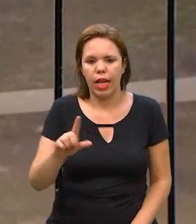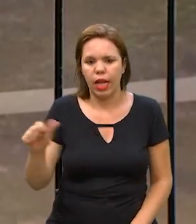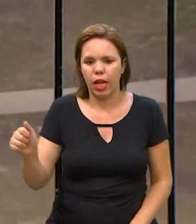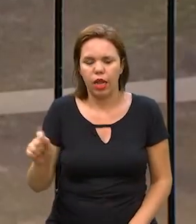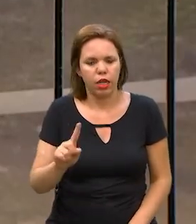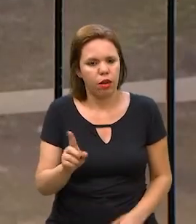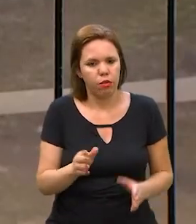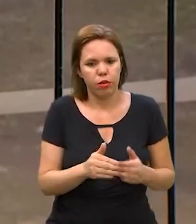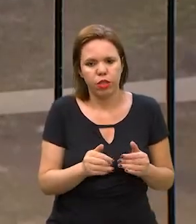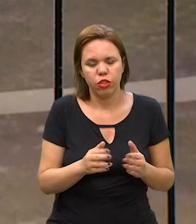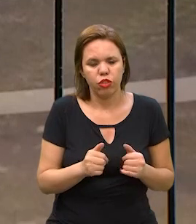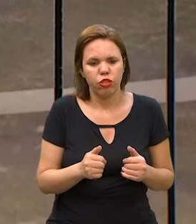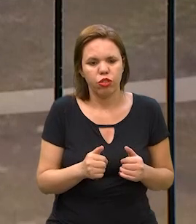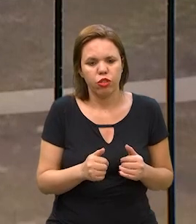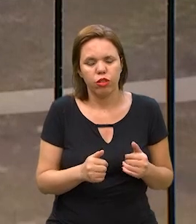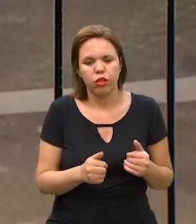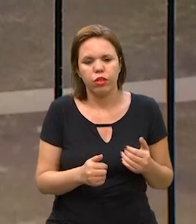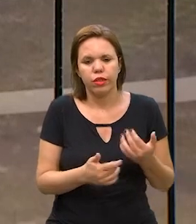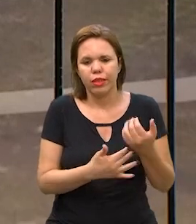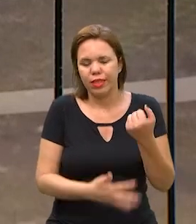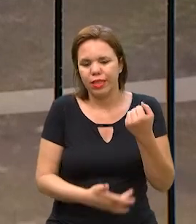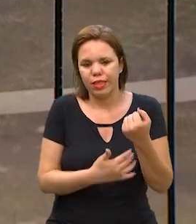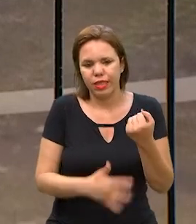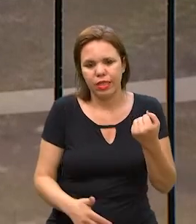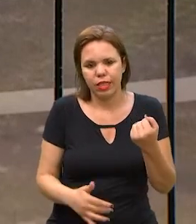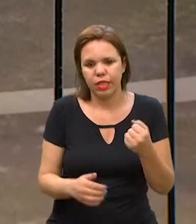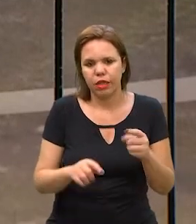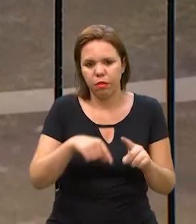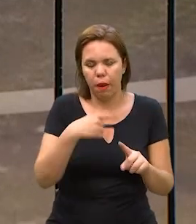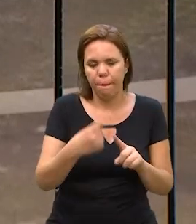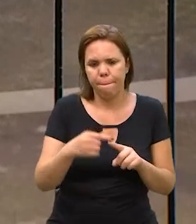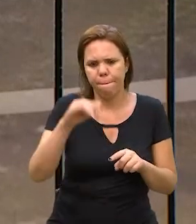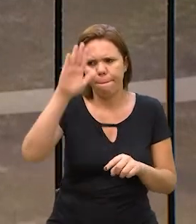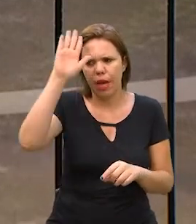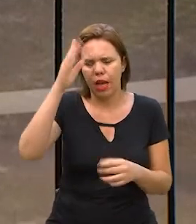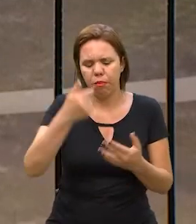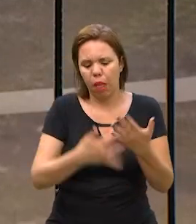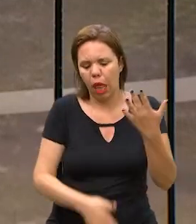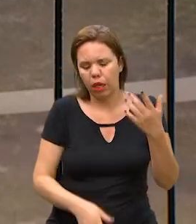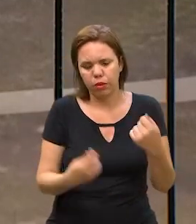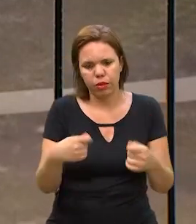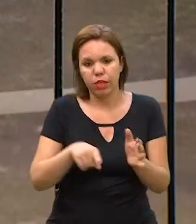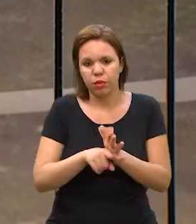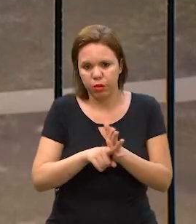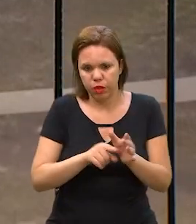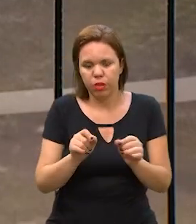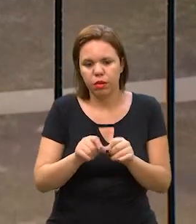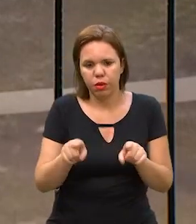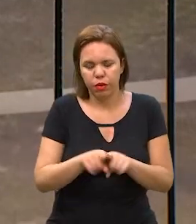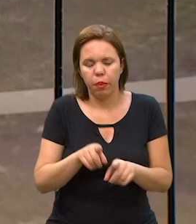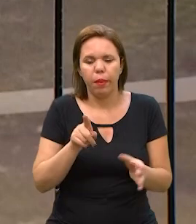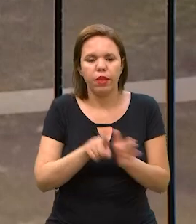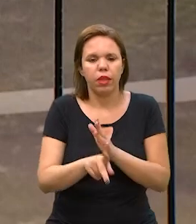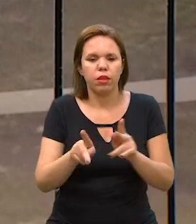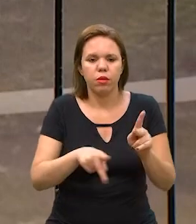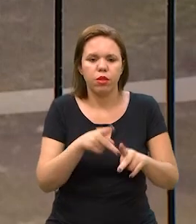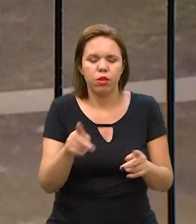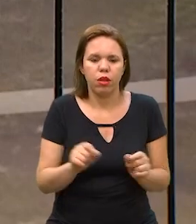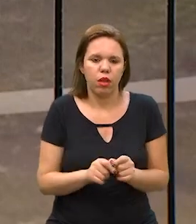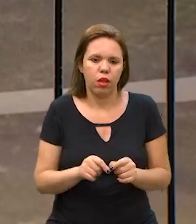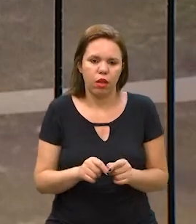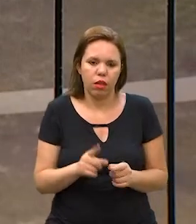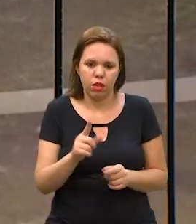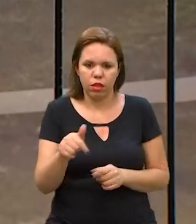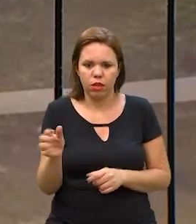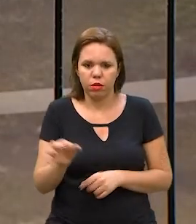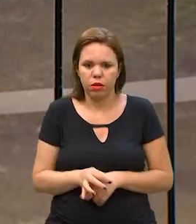pouco, para não pedir exames extras, e é interessante a gente compartilhar com você que nessa pesquisa também foi perguntado aos pacientes a respeito dos